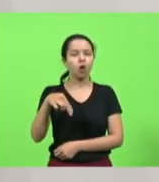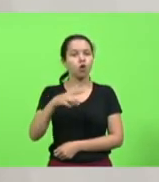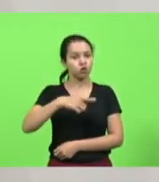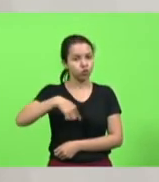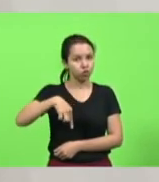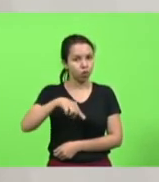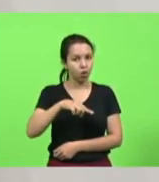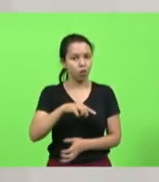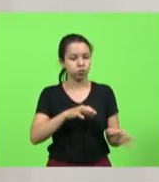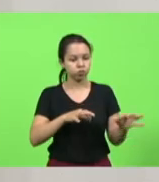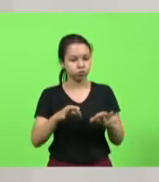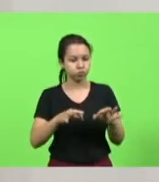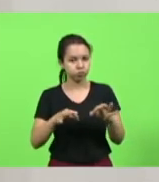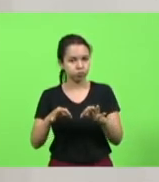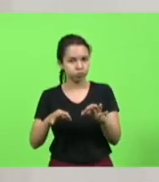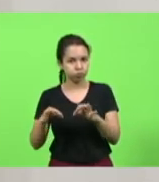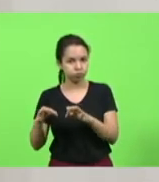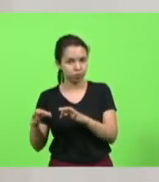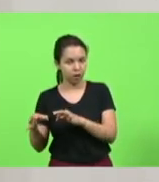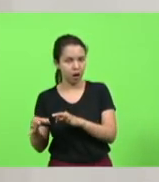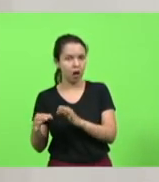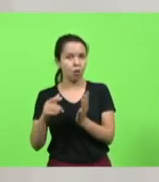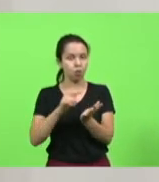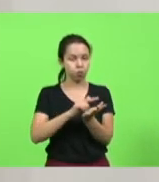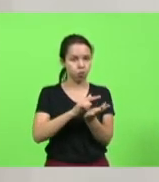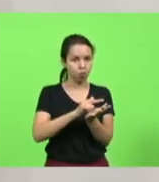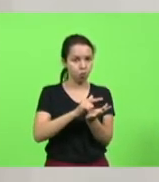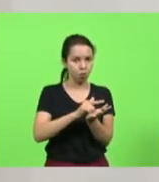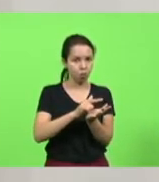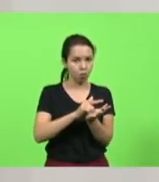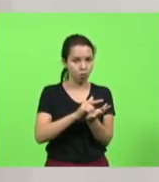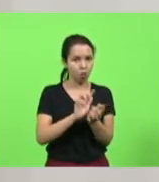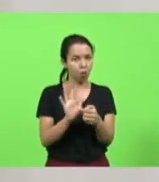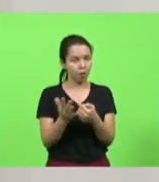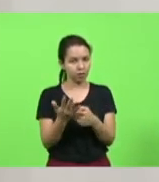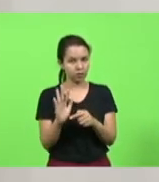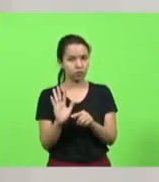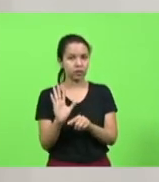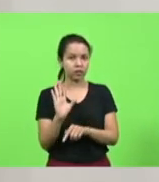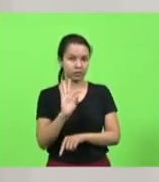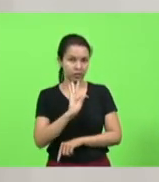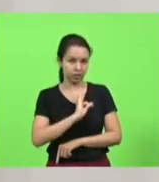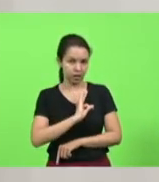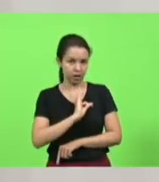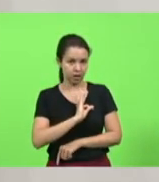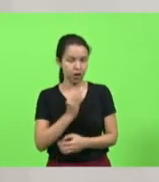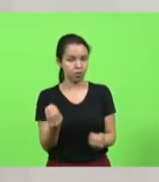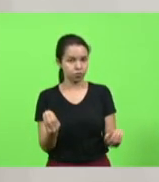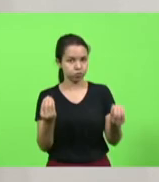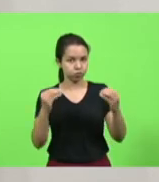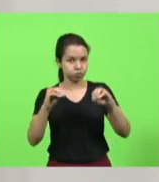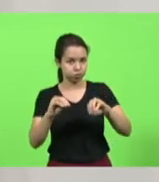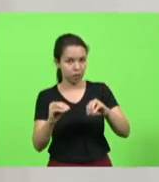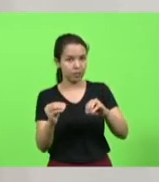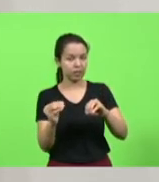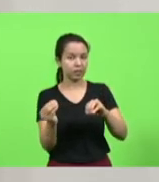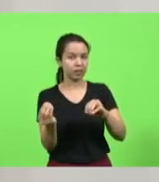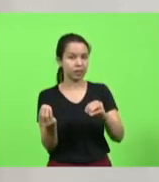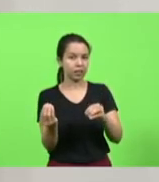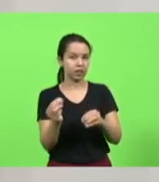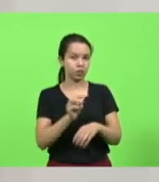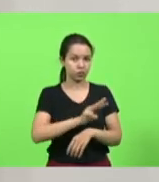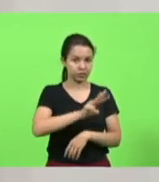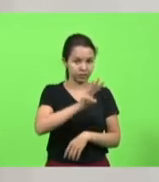um termo de cooperação técnica para que a gente possa inserir dentro da plataforma do site da